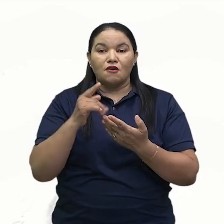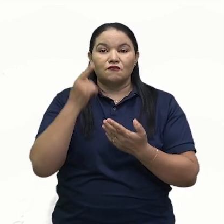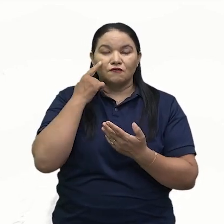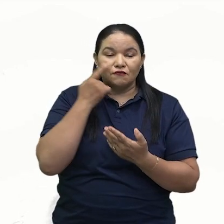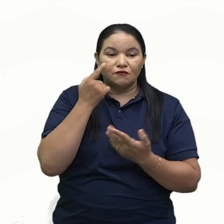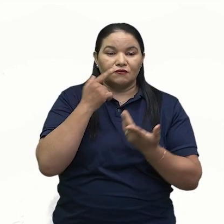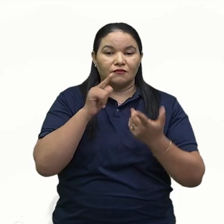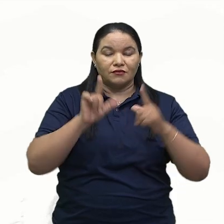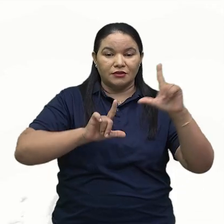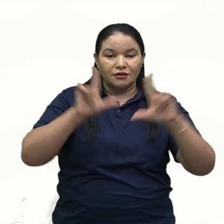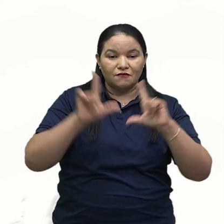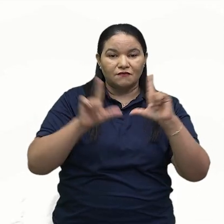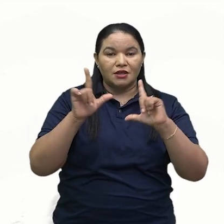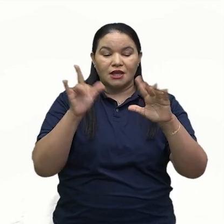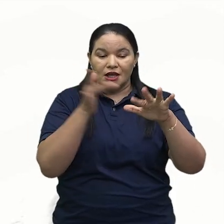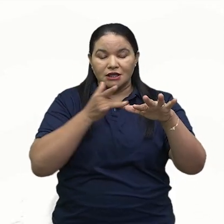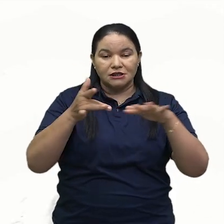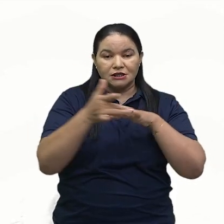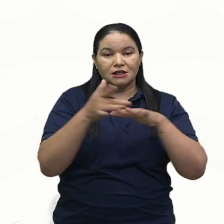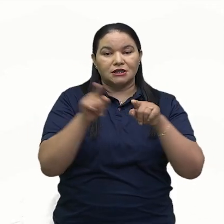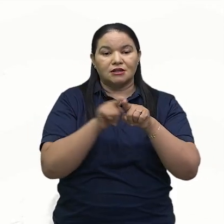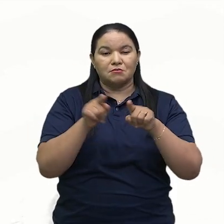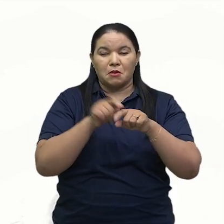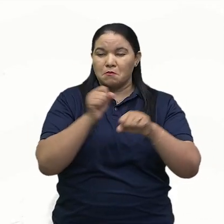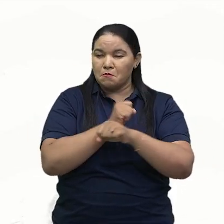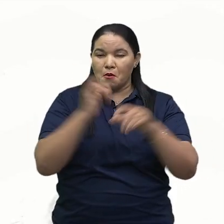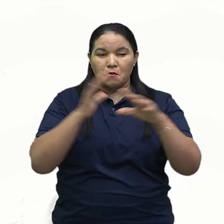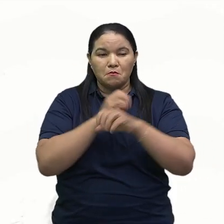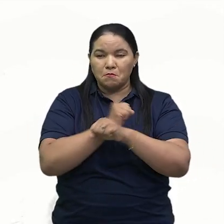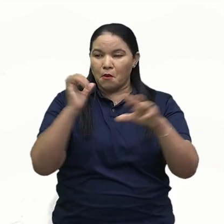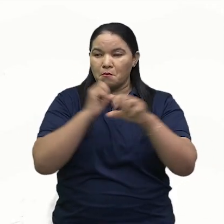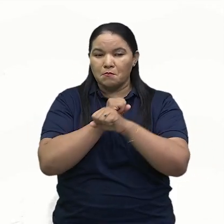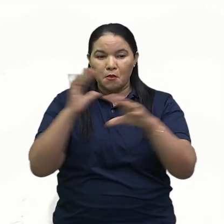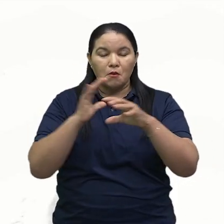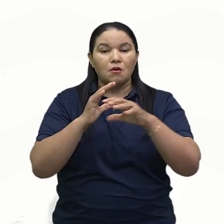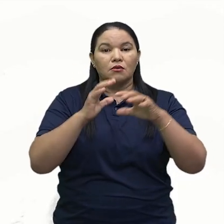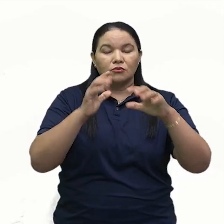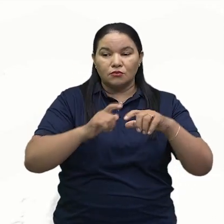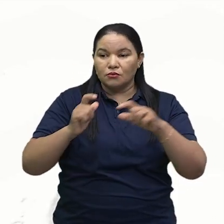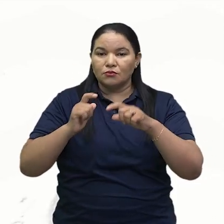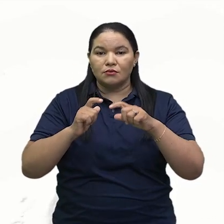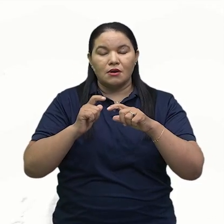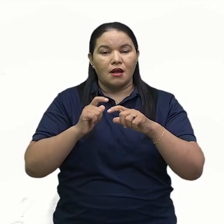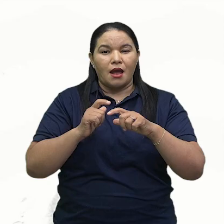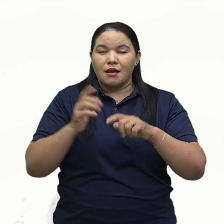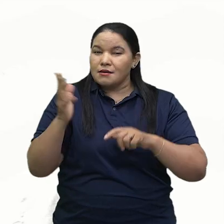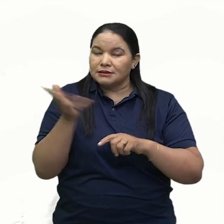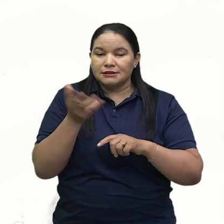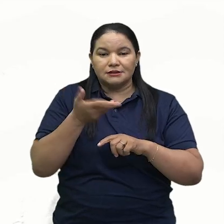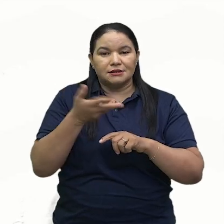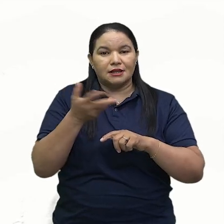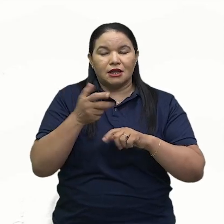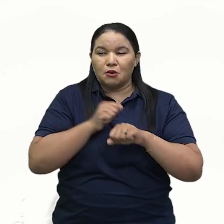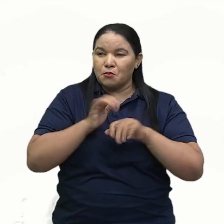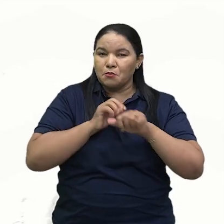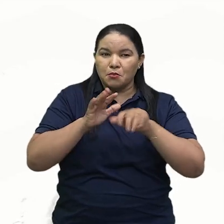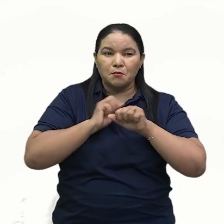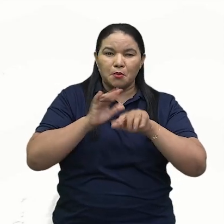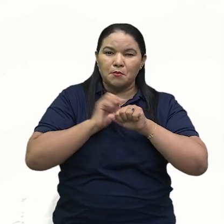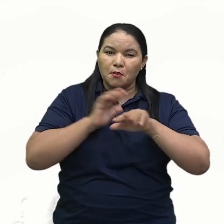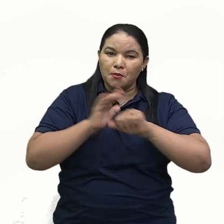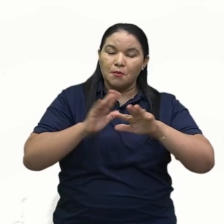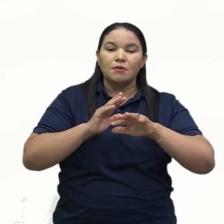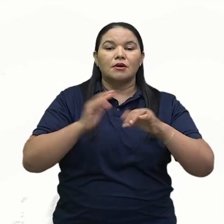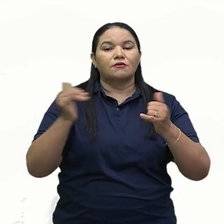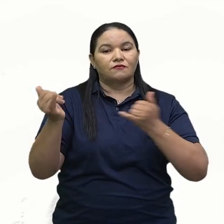TV, pelas redes sociais, os bombardeios que estão acontecendo. Olha como as informações se propagam numa velocidade muito grande, tá?